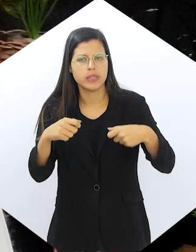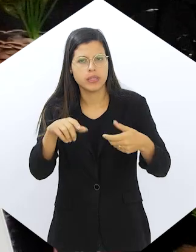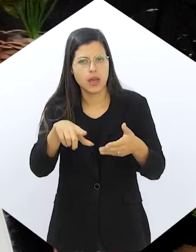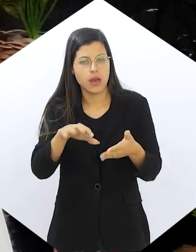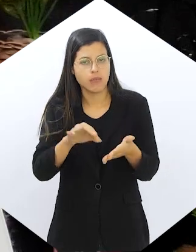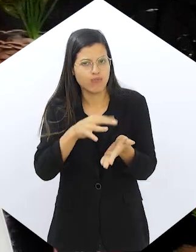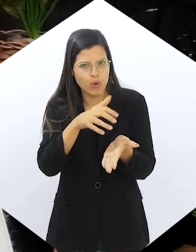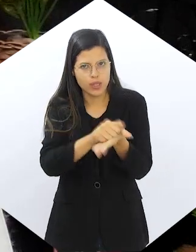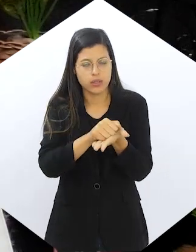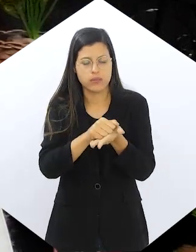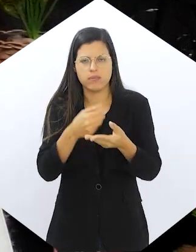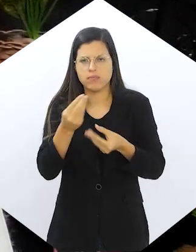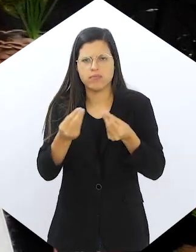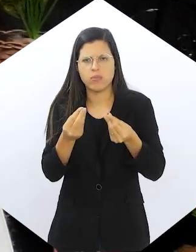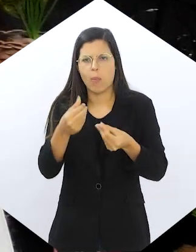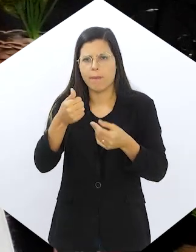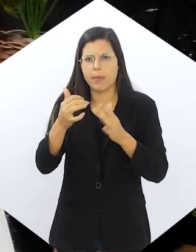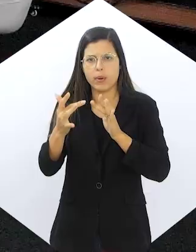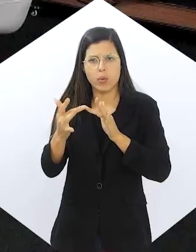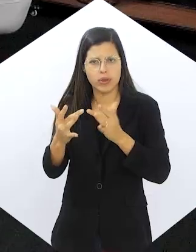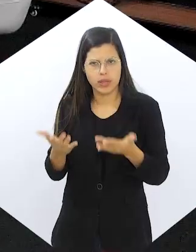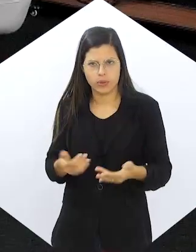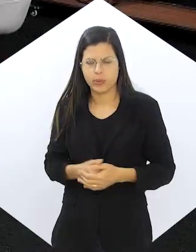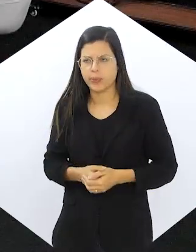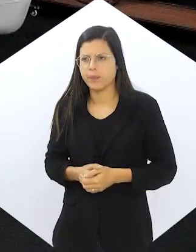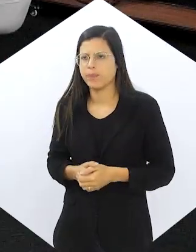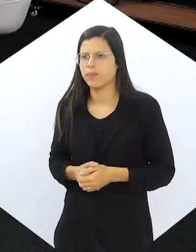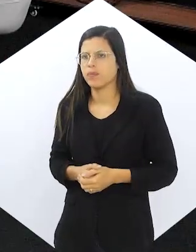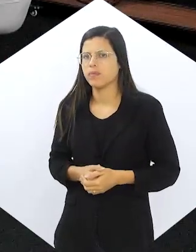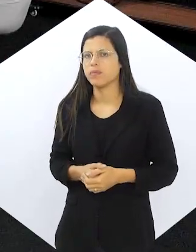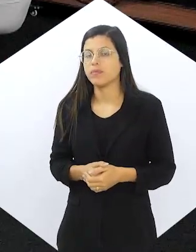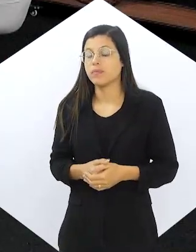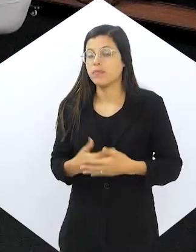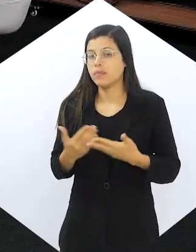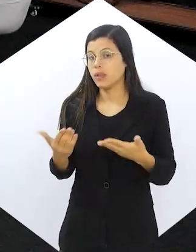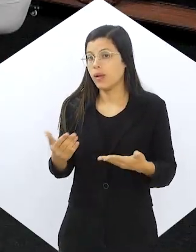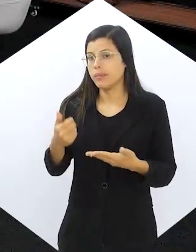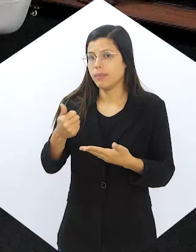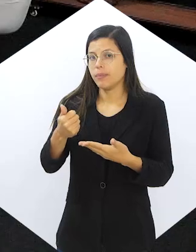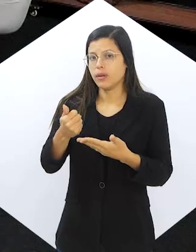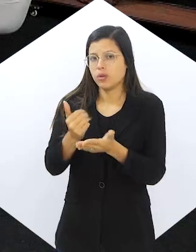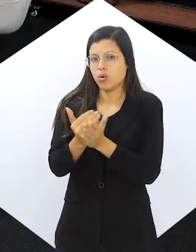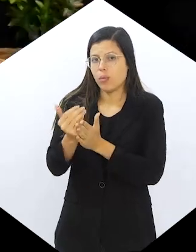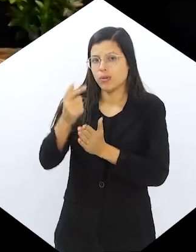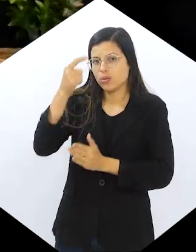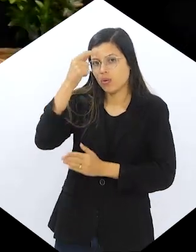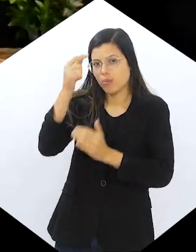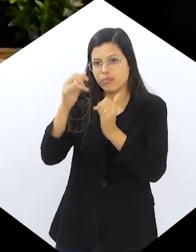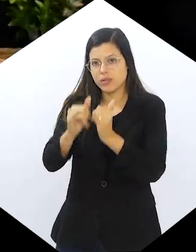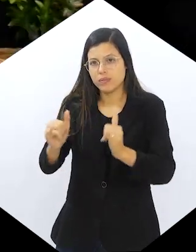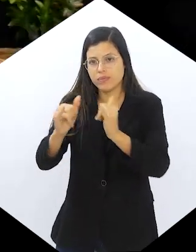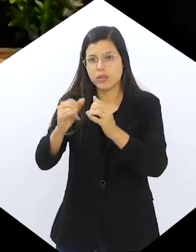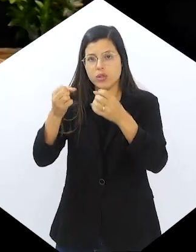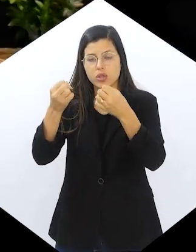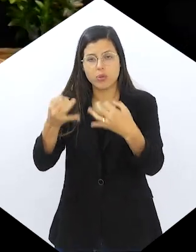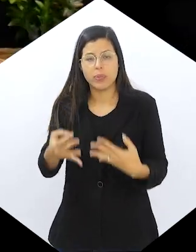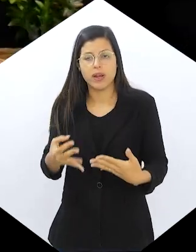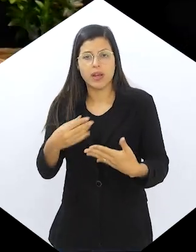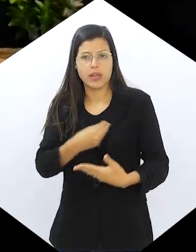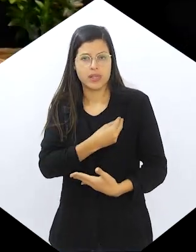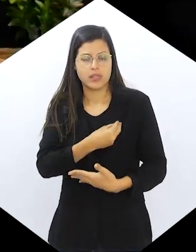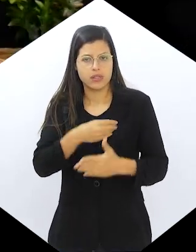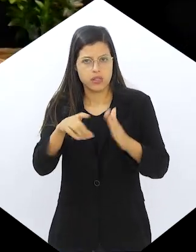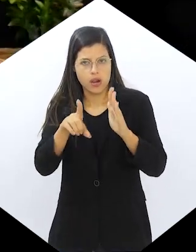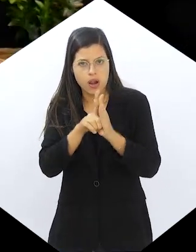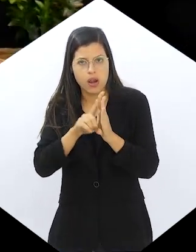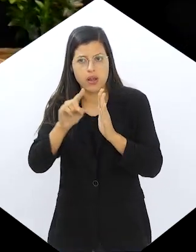um cadastro. Como é que foi esse primeiro contato? Então, primeiro a gente começou a realmente conscientizar, explicar que existe a lei